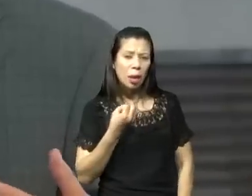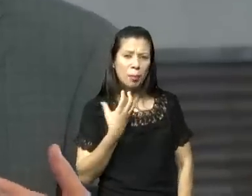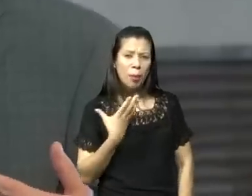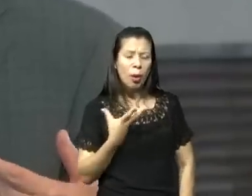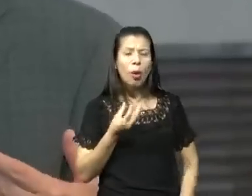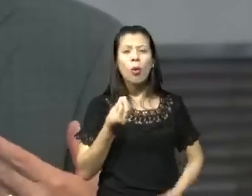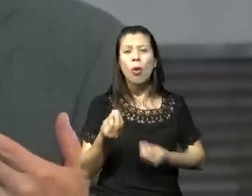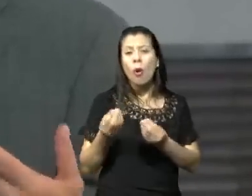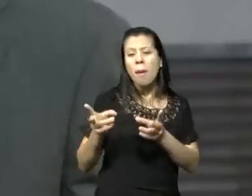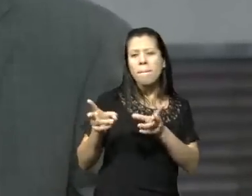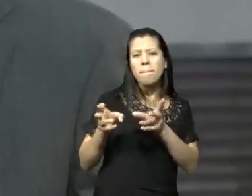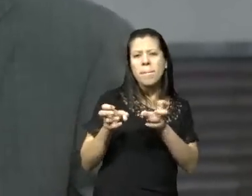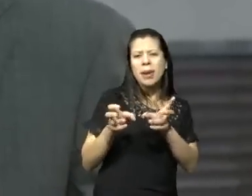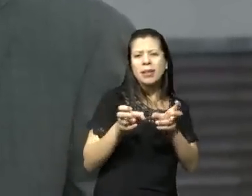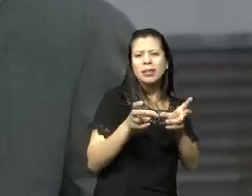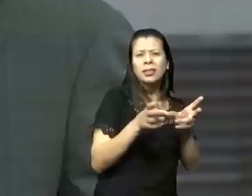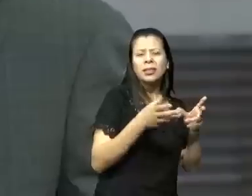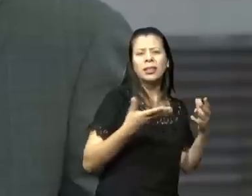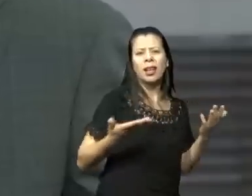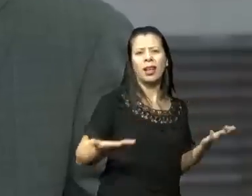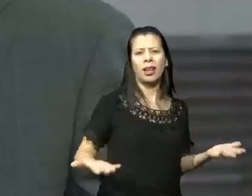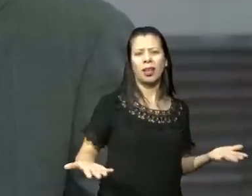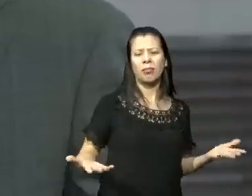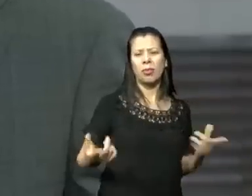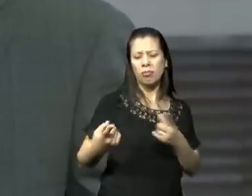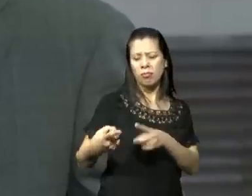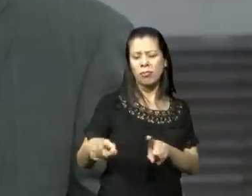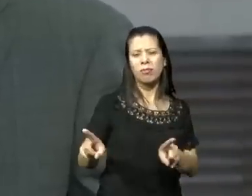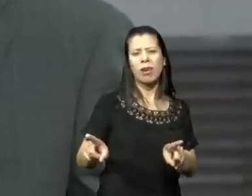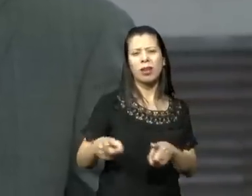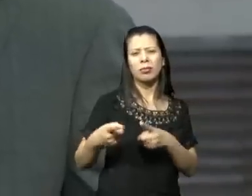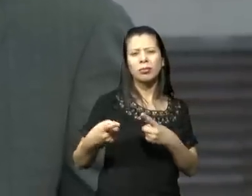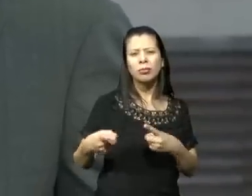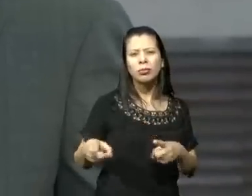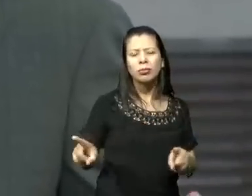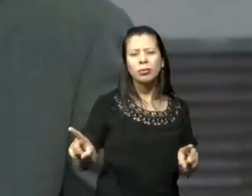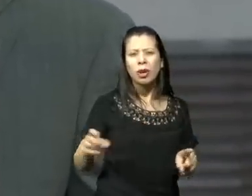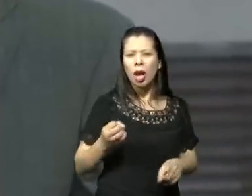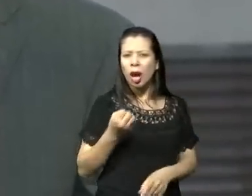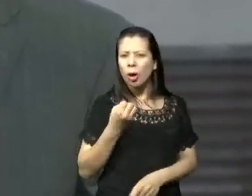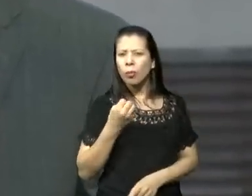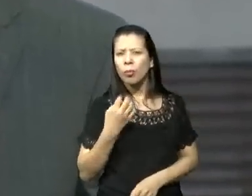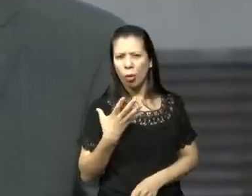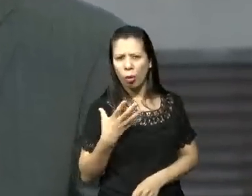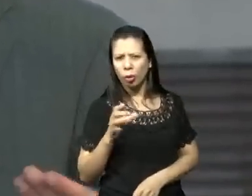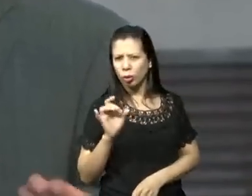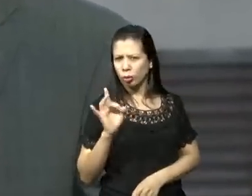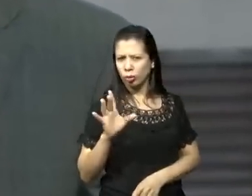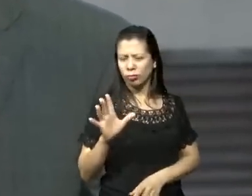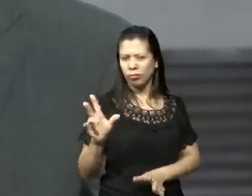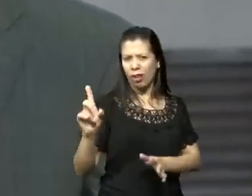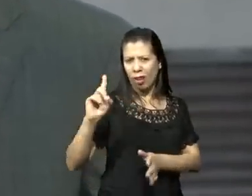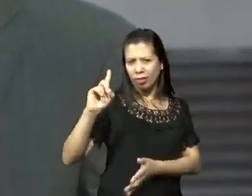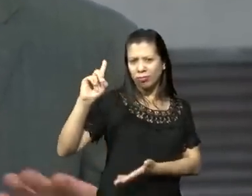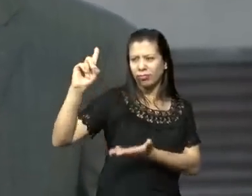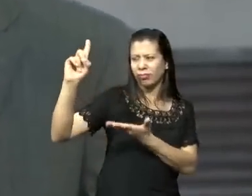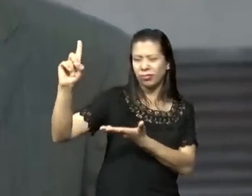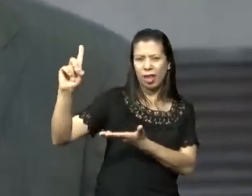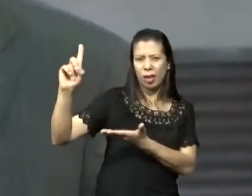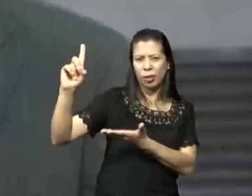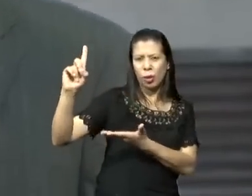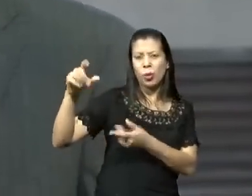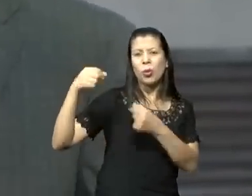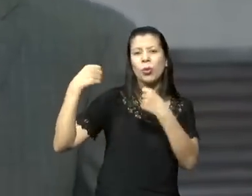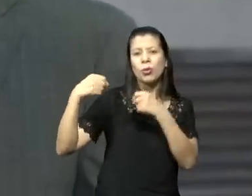eu eu entendo uma música boa quando fala de Deus exalta Deus coloca Deus como sempre tem